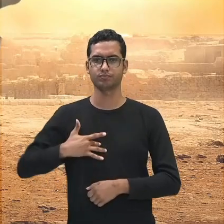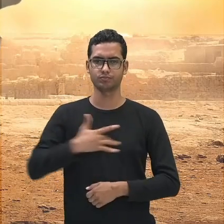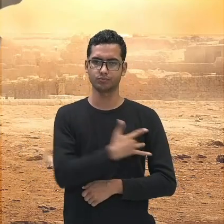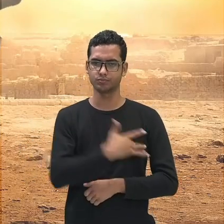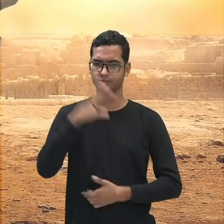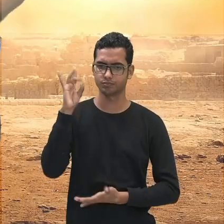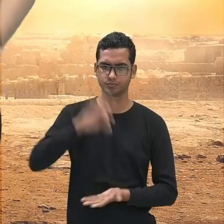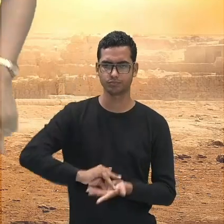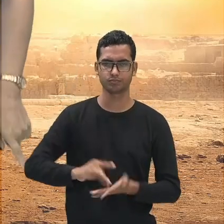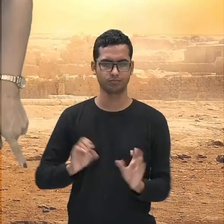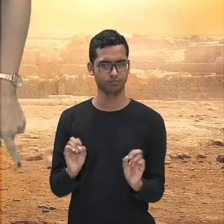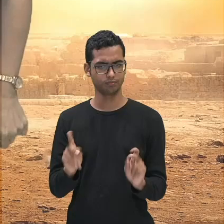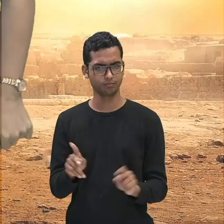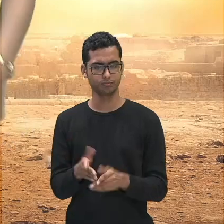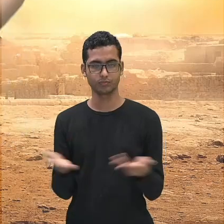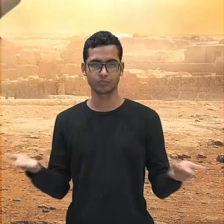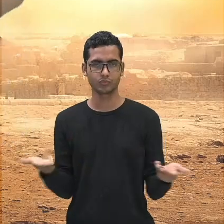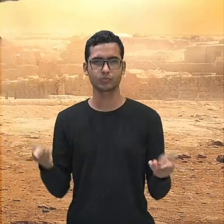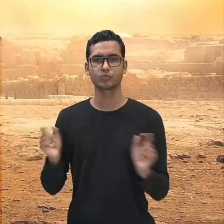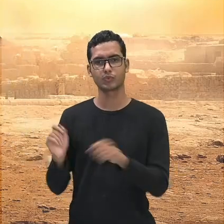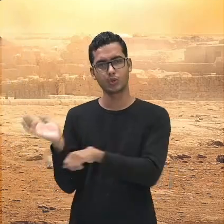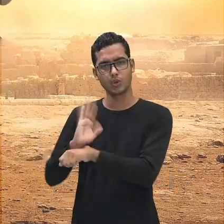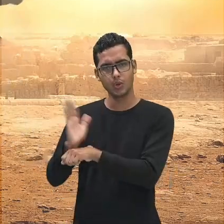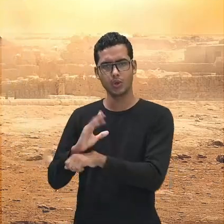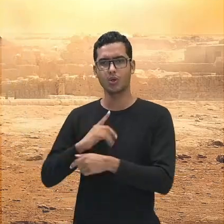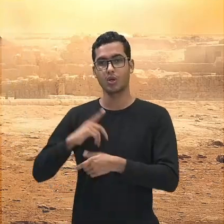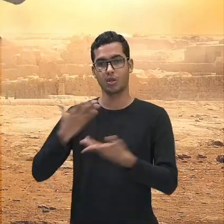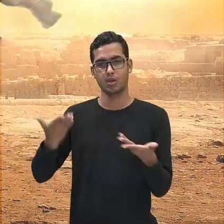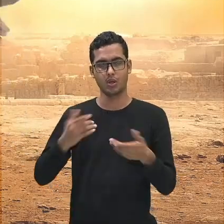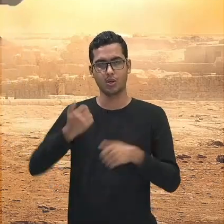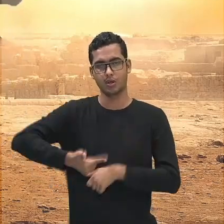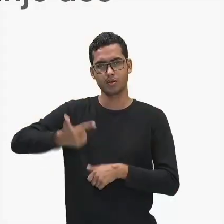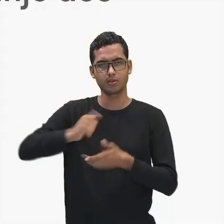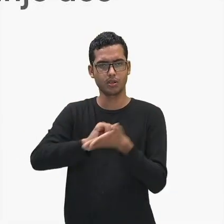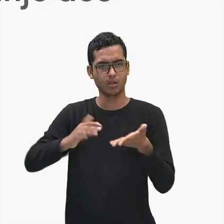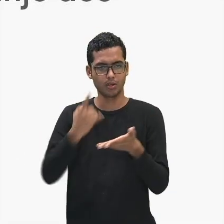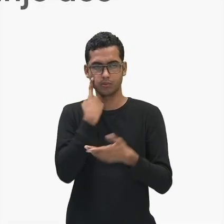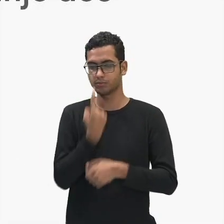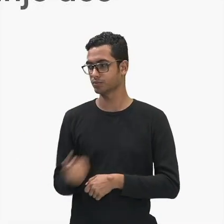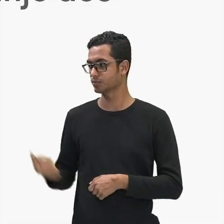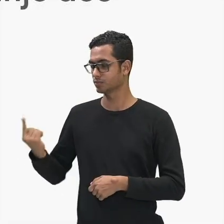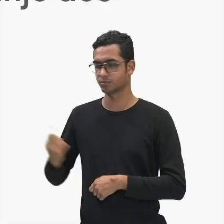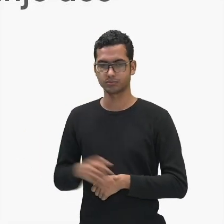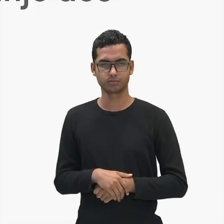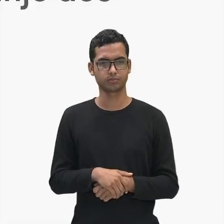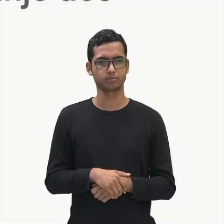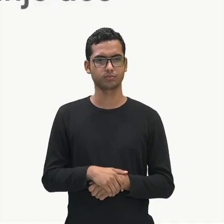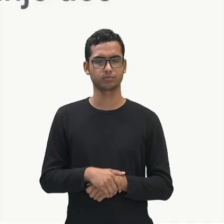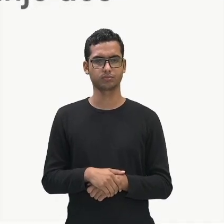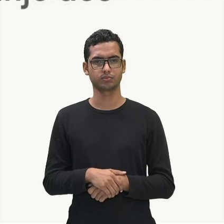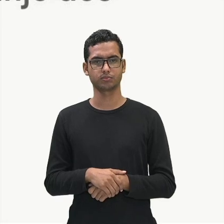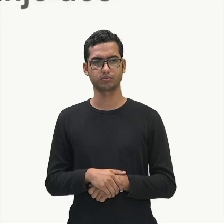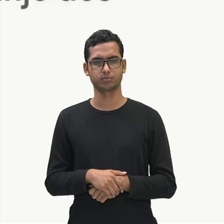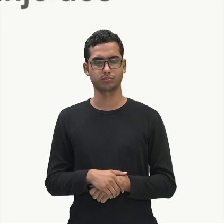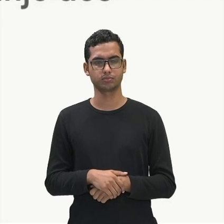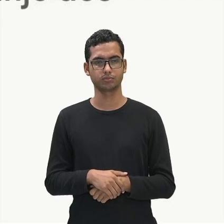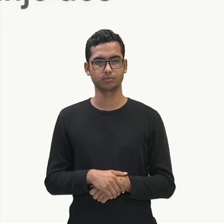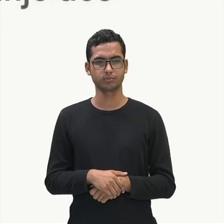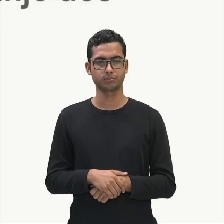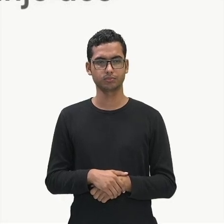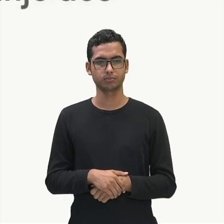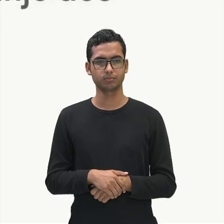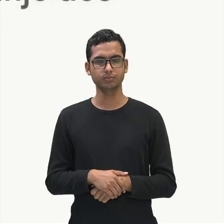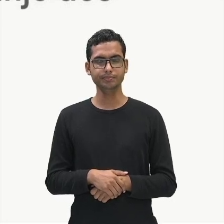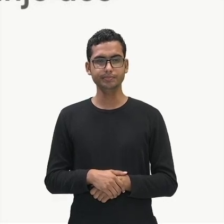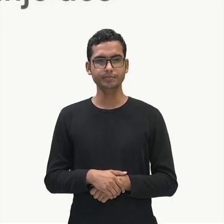saúde. Tudo bem? E agora, vamos para a aplicação 2, pegando todas essas definições.